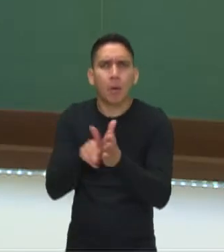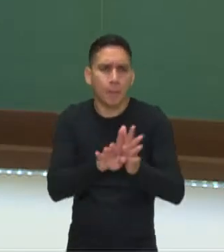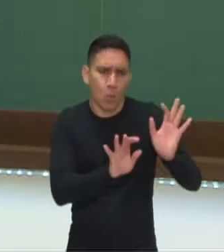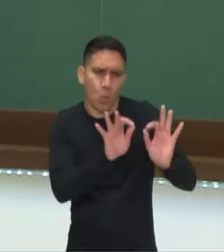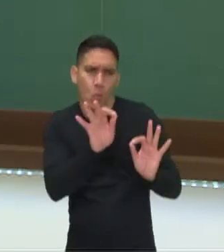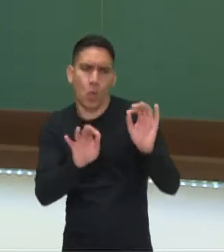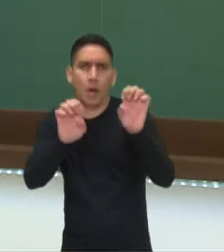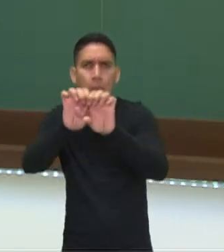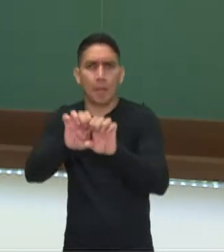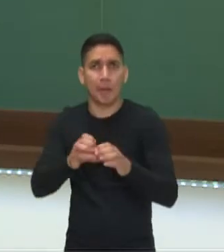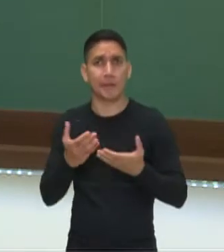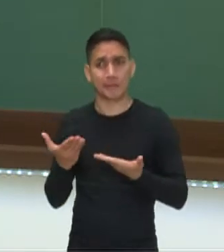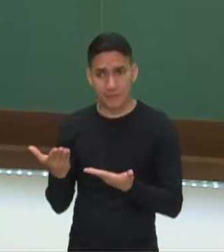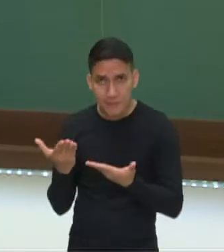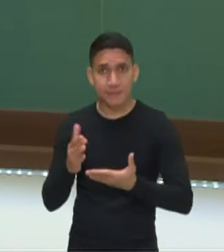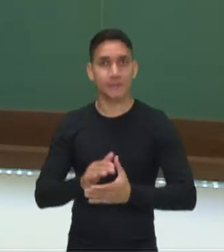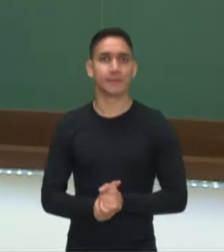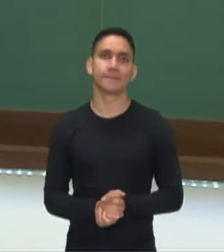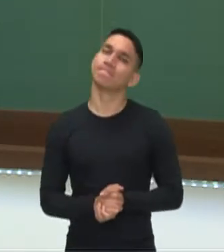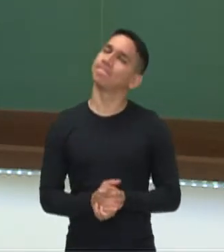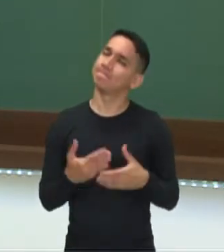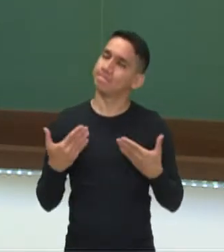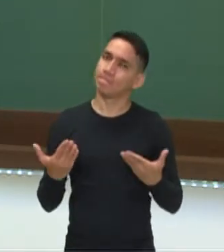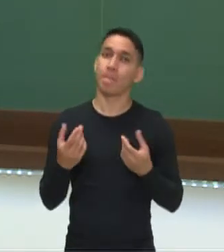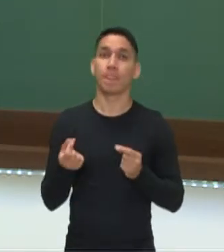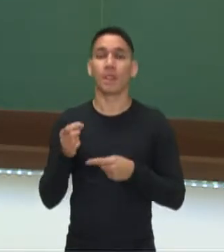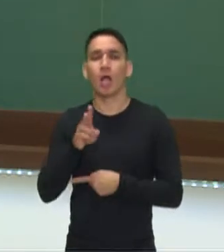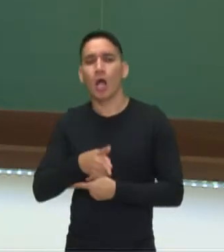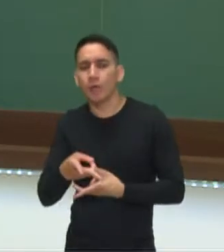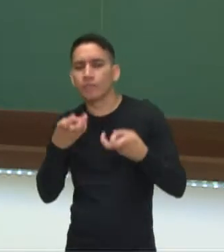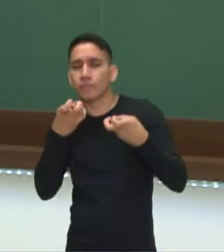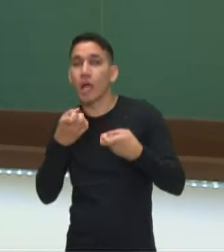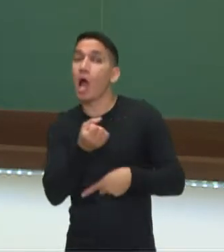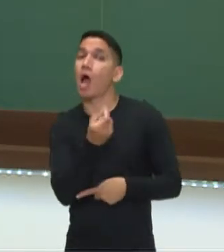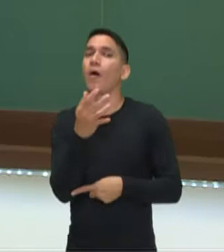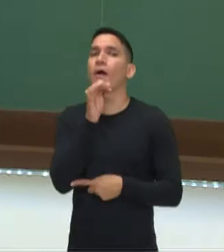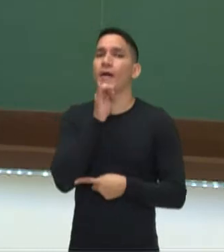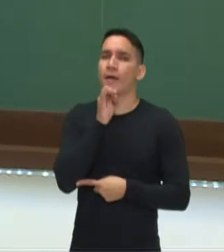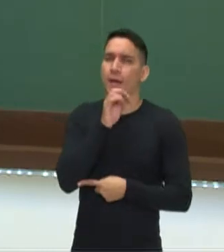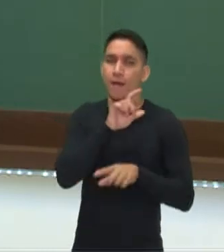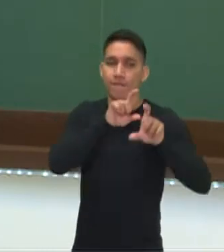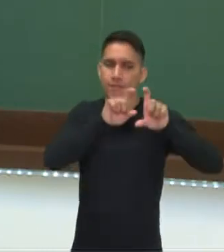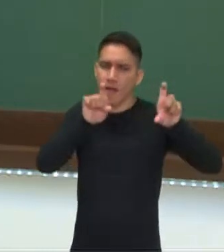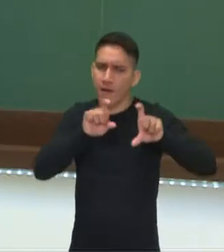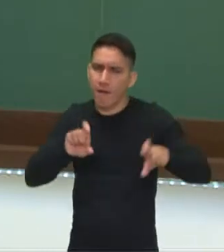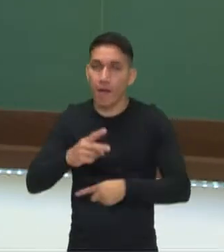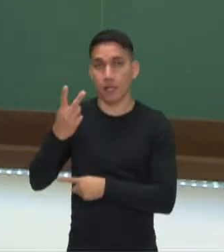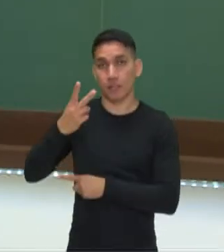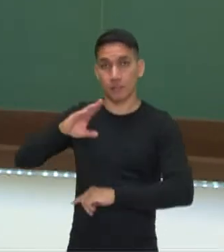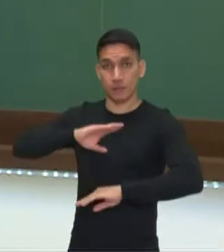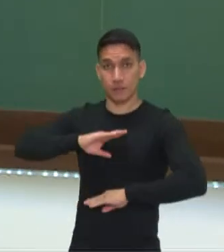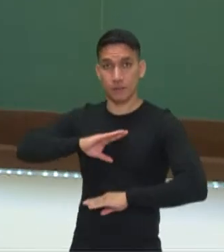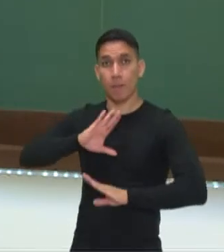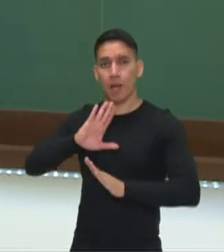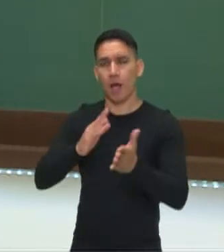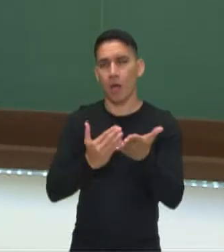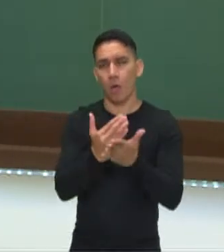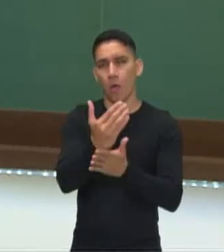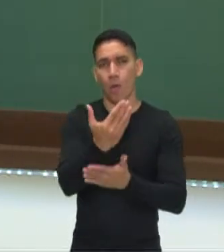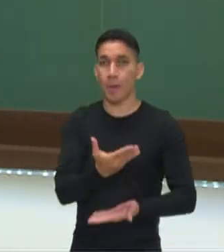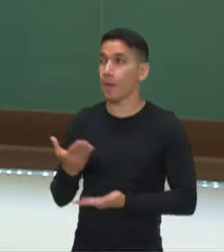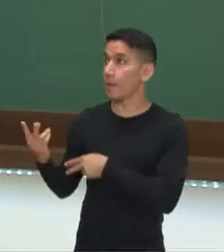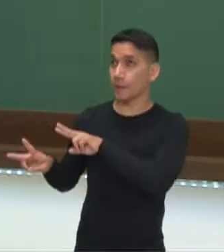estruturada dessa forma? Bom, nós vamos ver alguns exemplos de frases na segunda condicional, mas vamos começar com